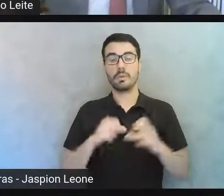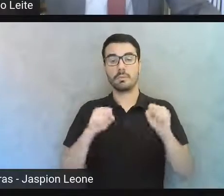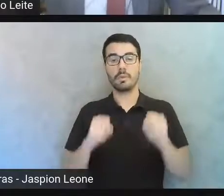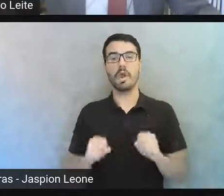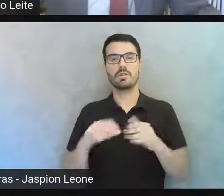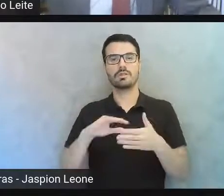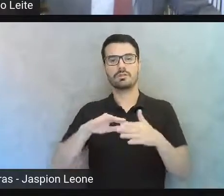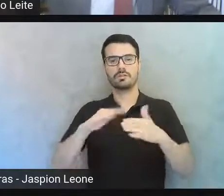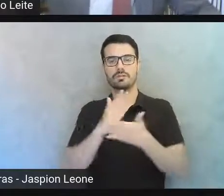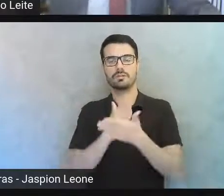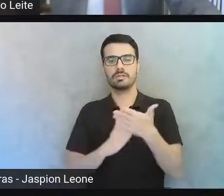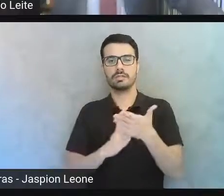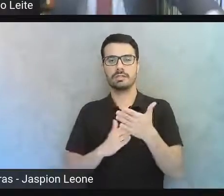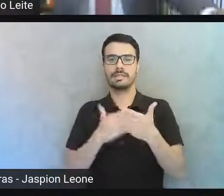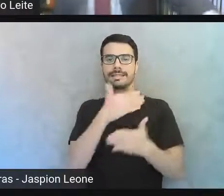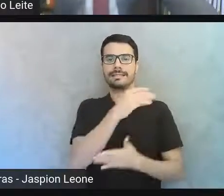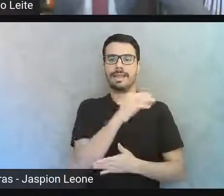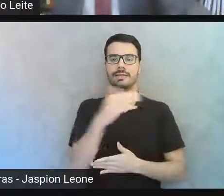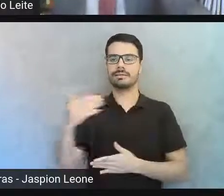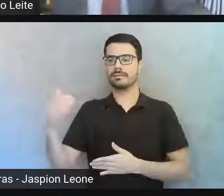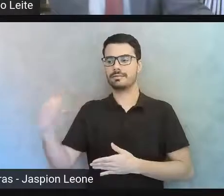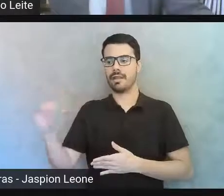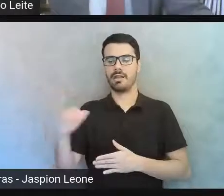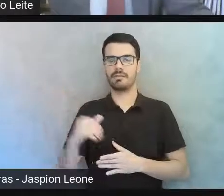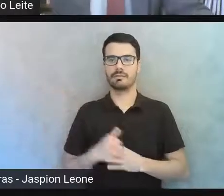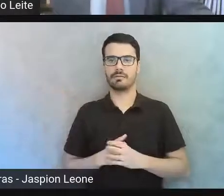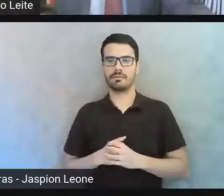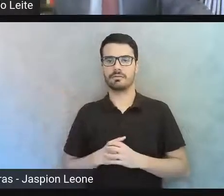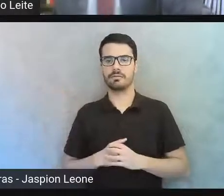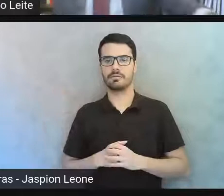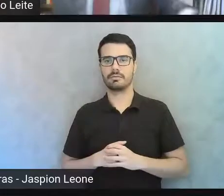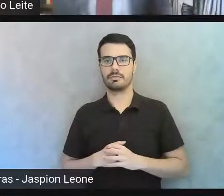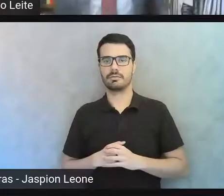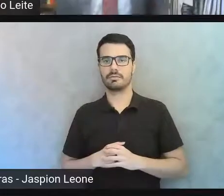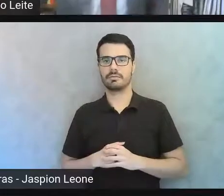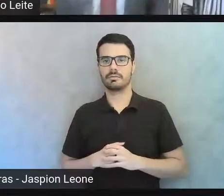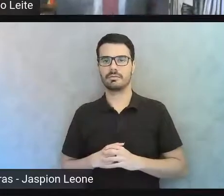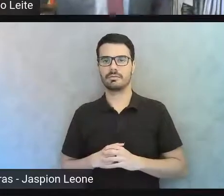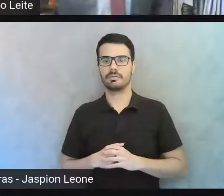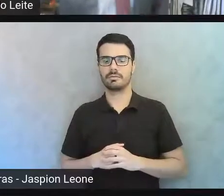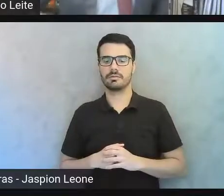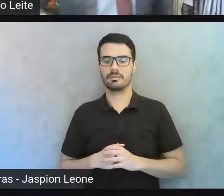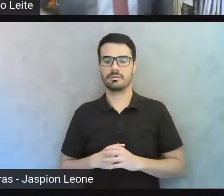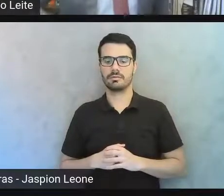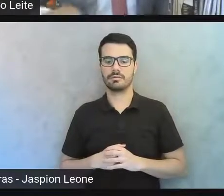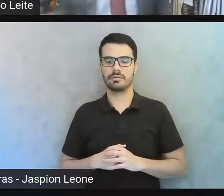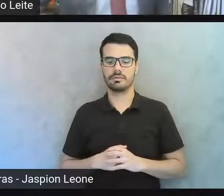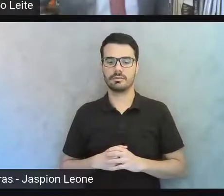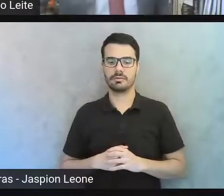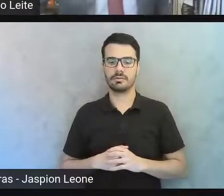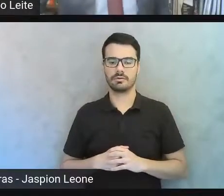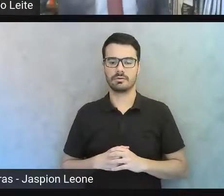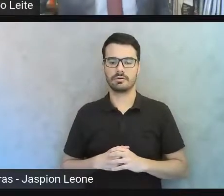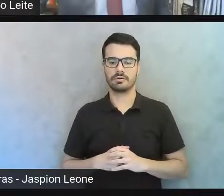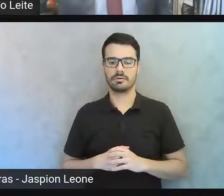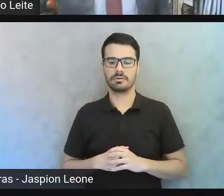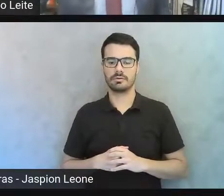blocos, 10 minutos para cada um, fazer as suas considerações em relação às questões levantadas.